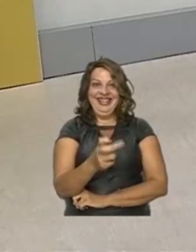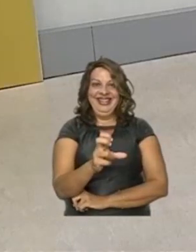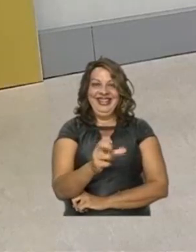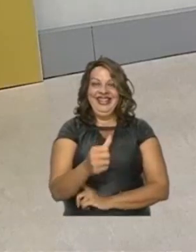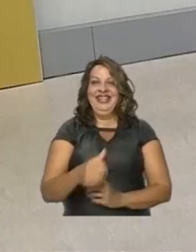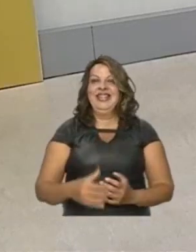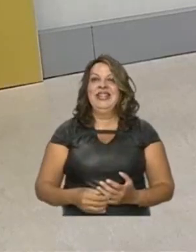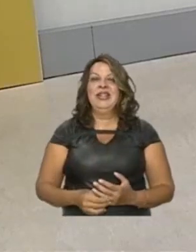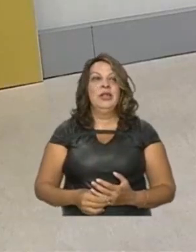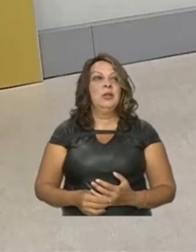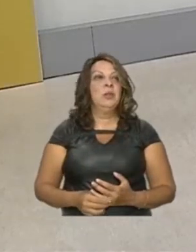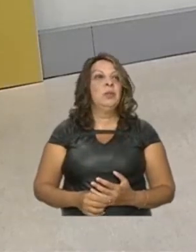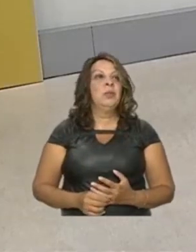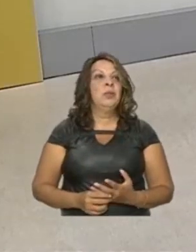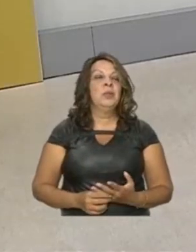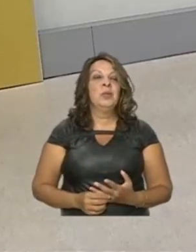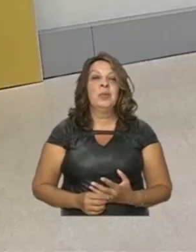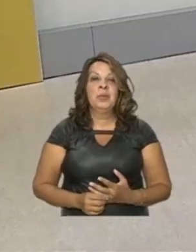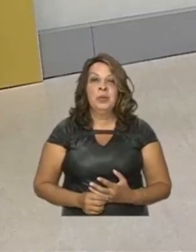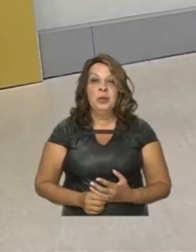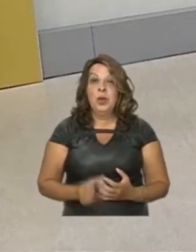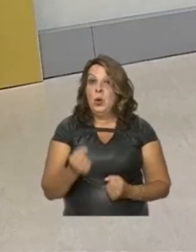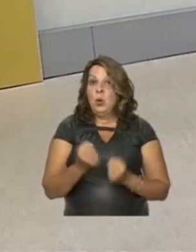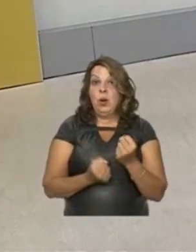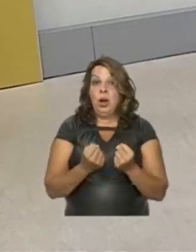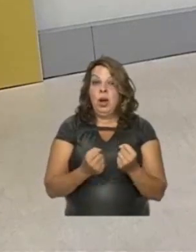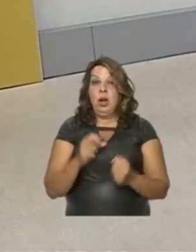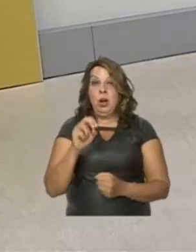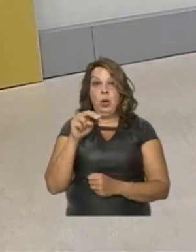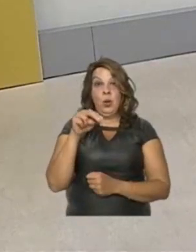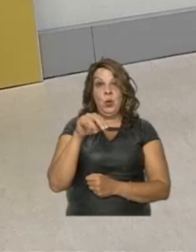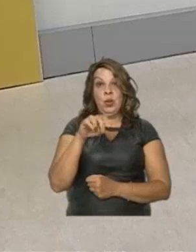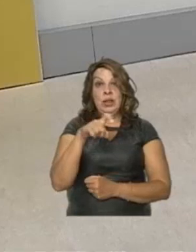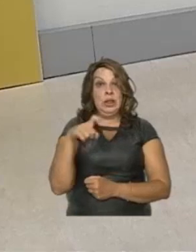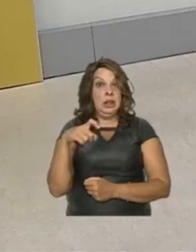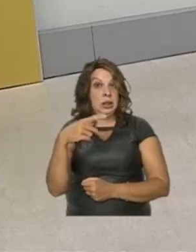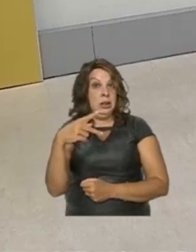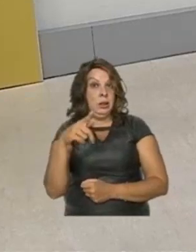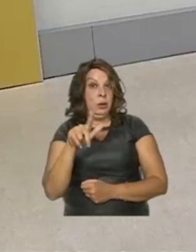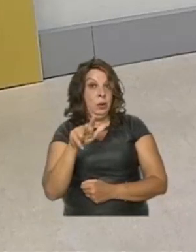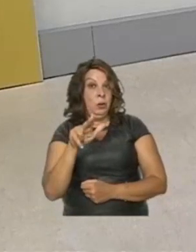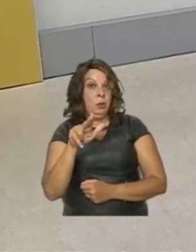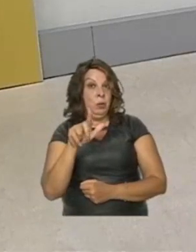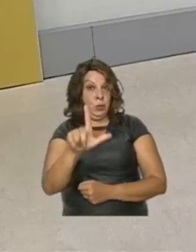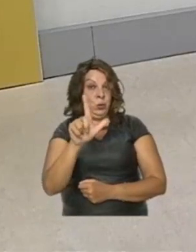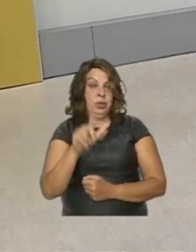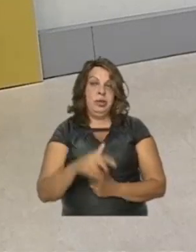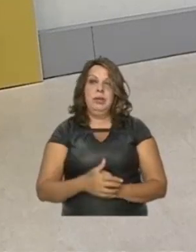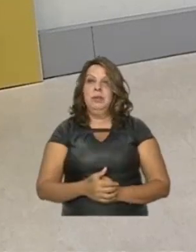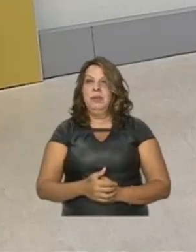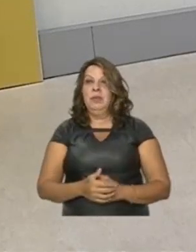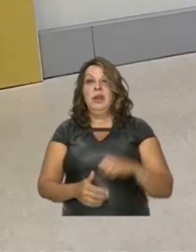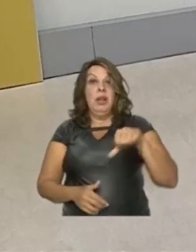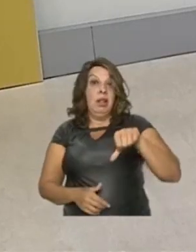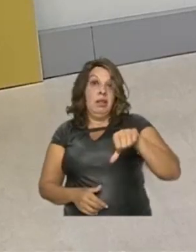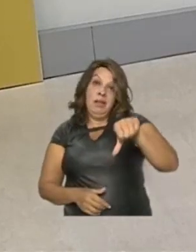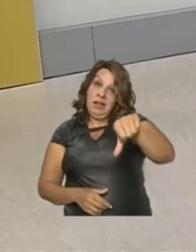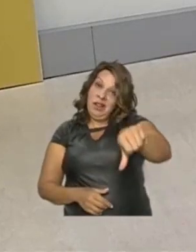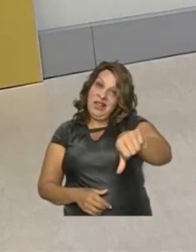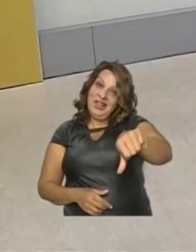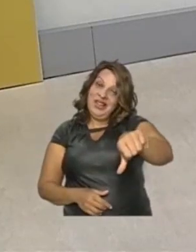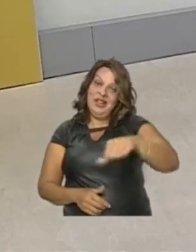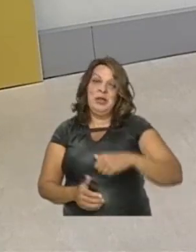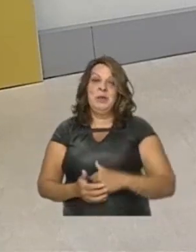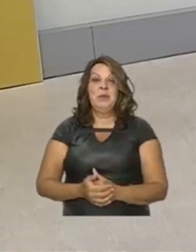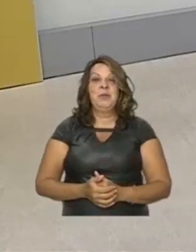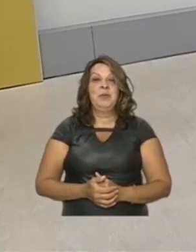56. O Onix Plus, o sedã bonitão da Chevrolet no quarto prêmio. 9, 9, 9 é a